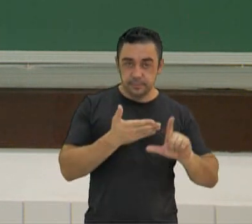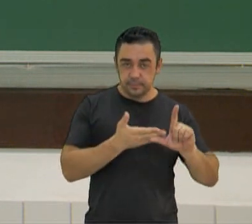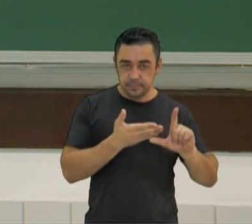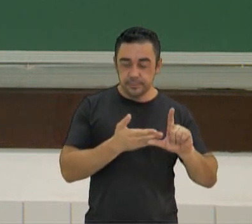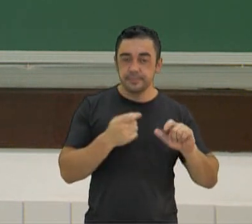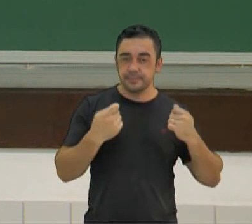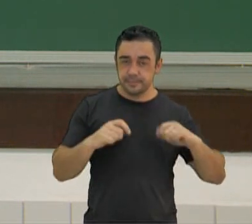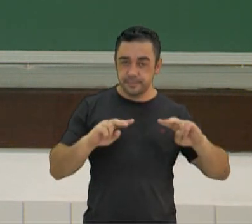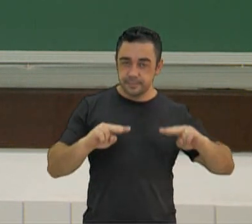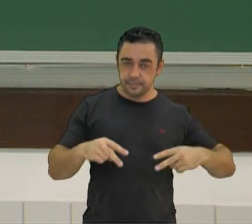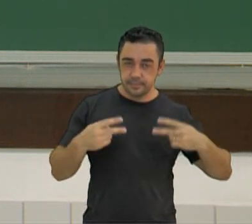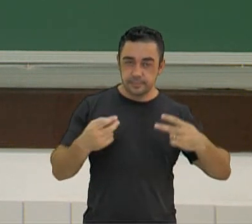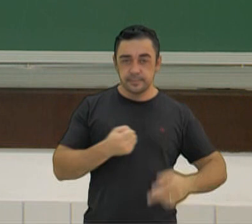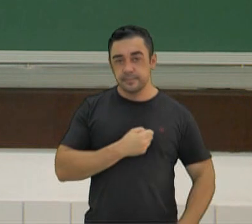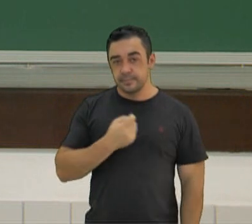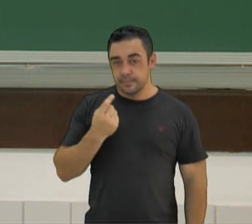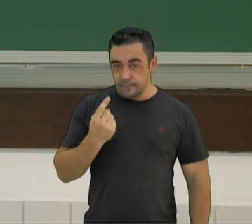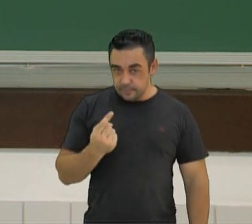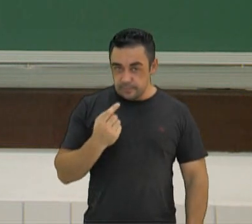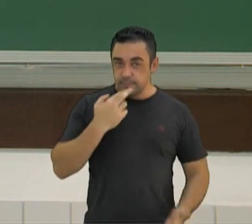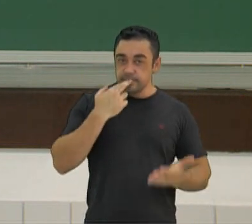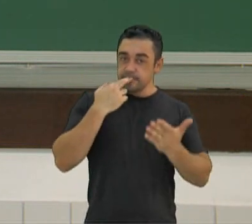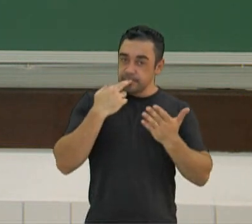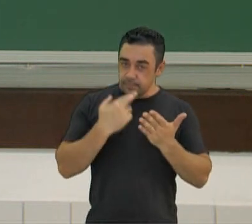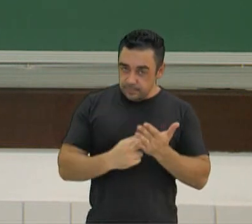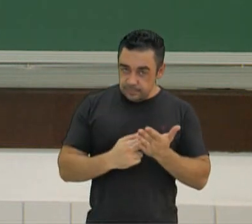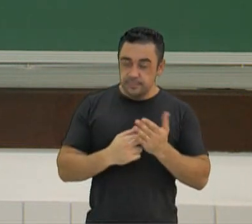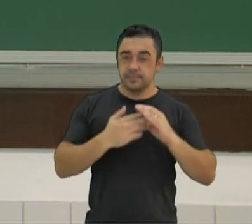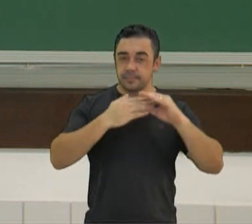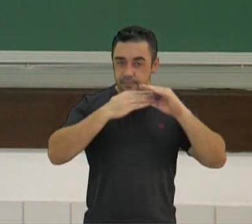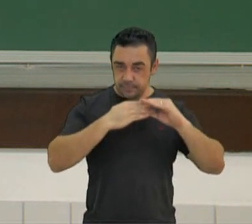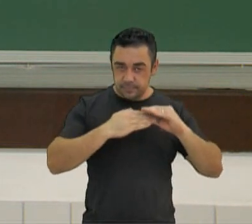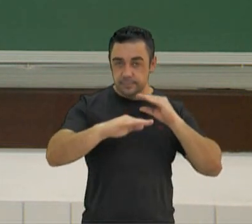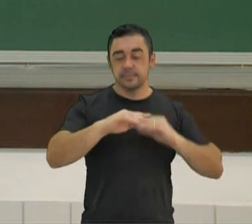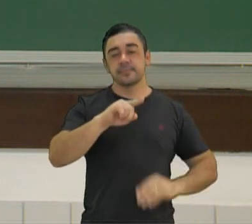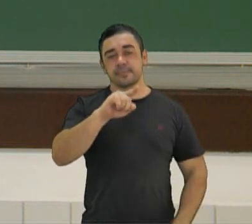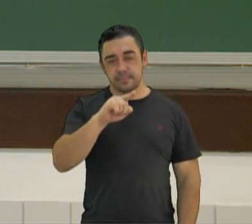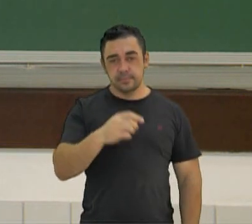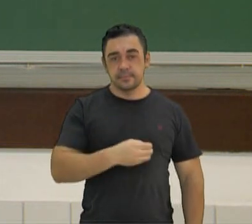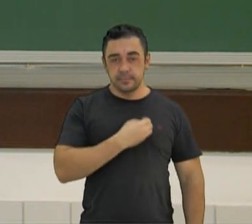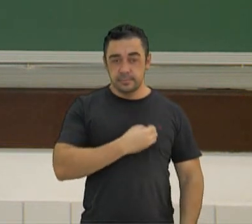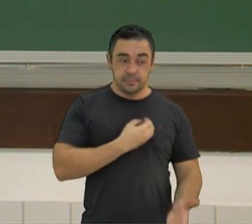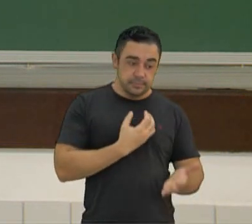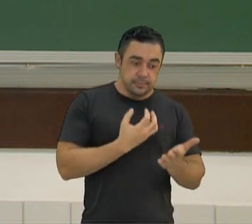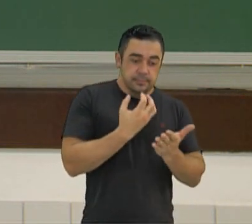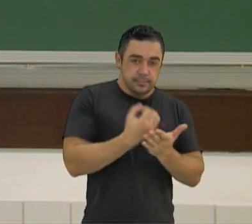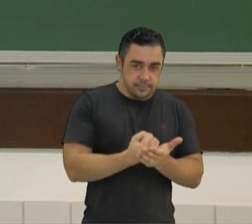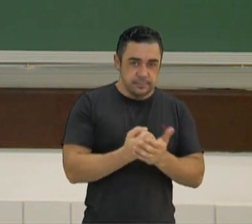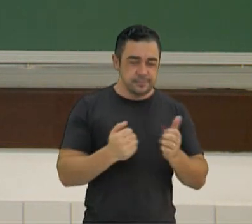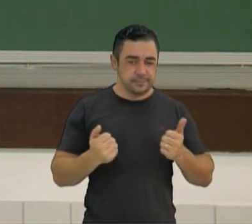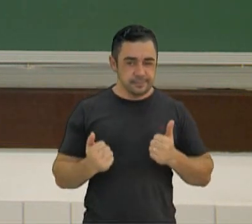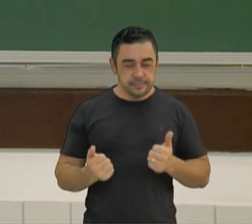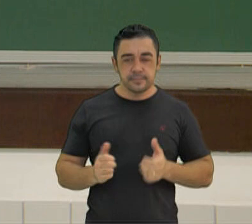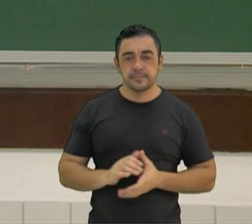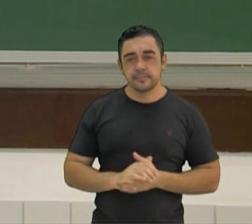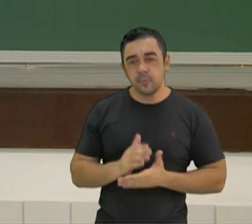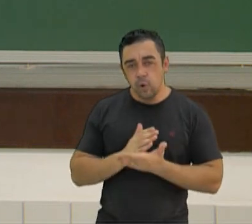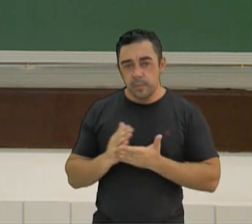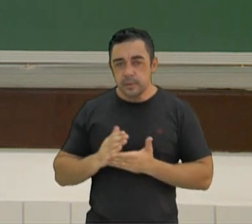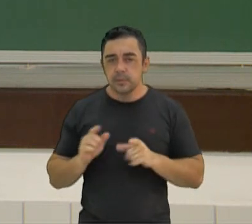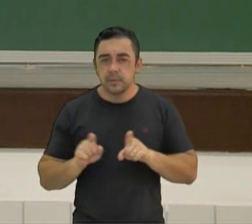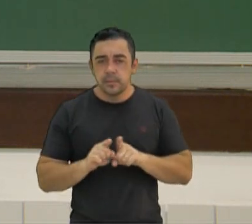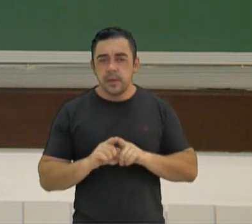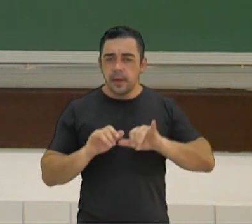acesse o link número 1, faça, envie e aí sim sua presença foi garantida. Antes de iniciarmos também aqueles